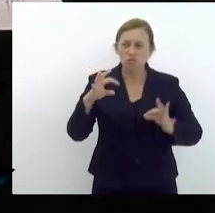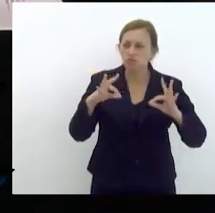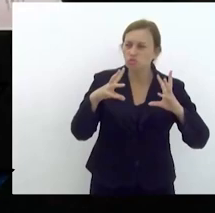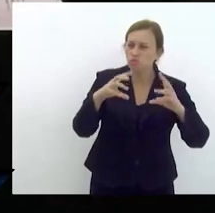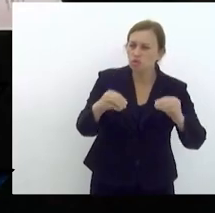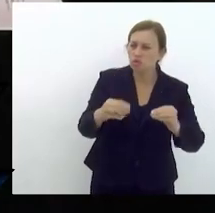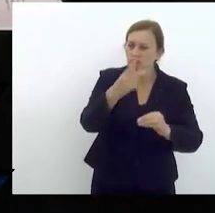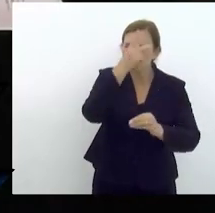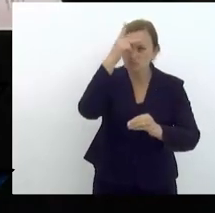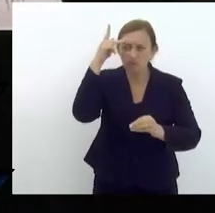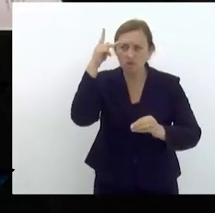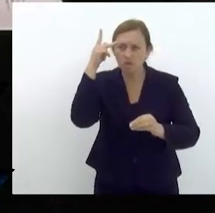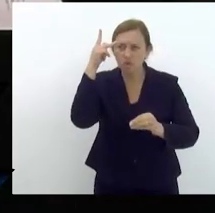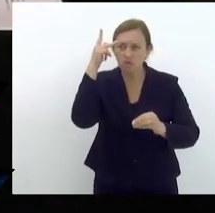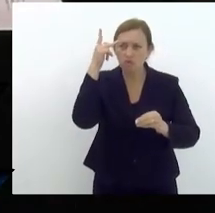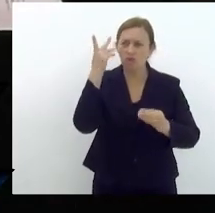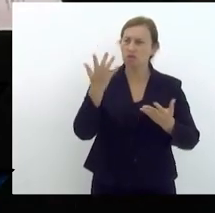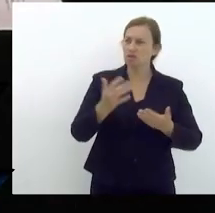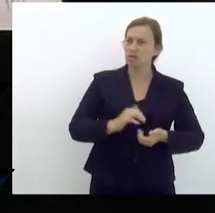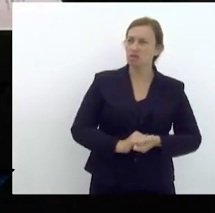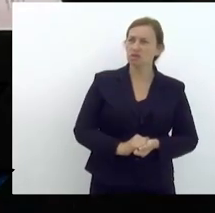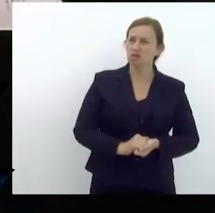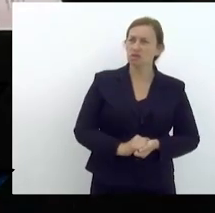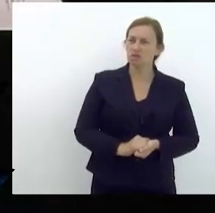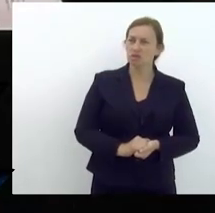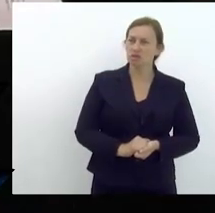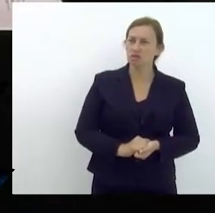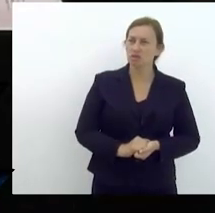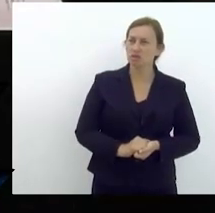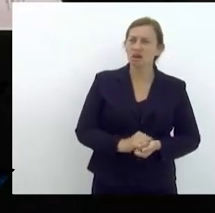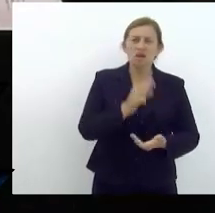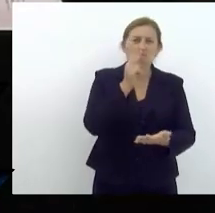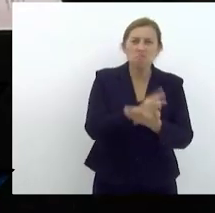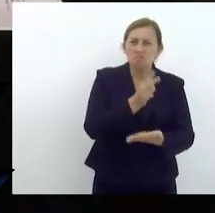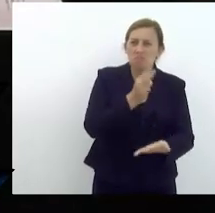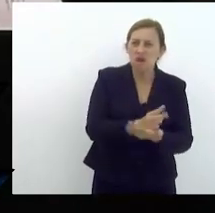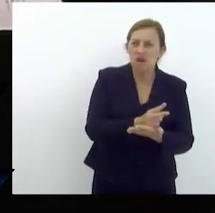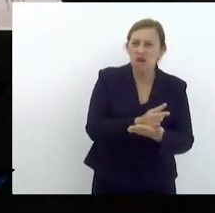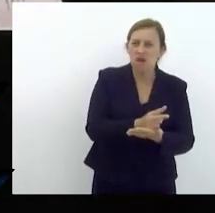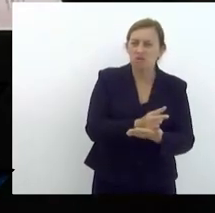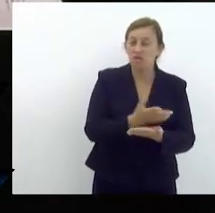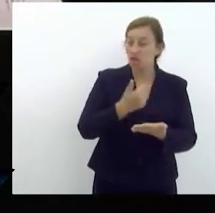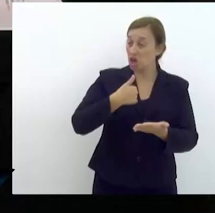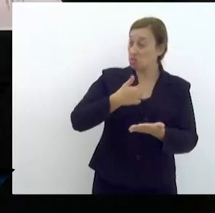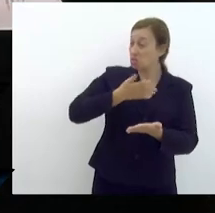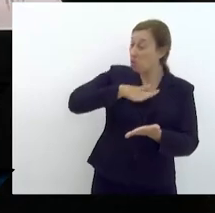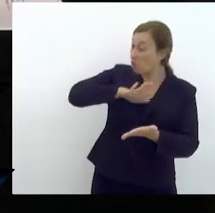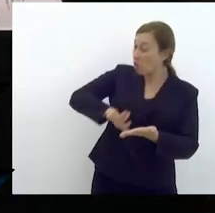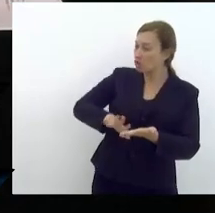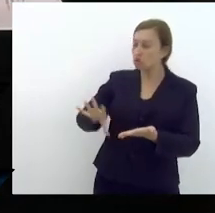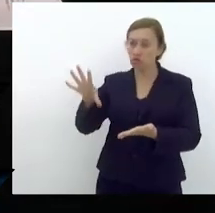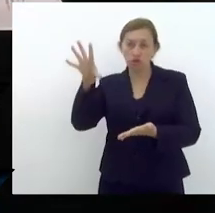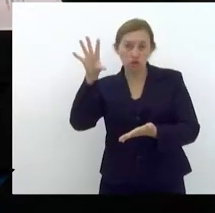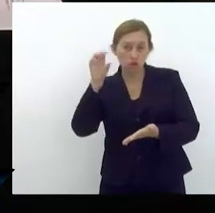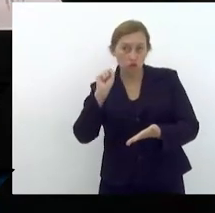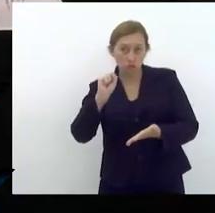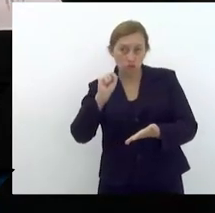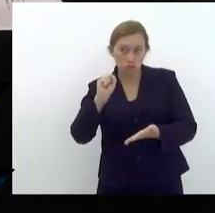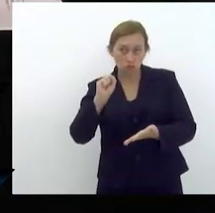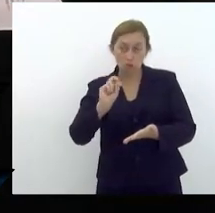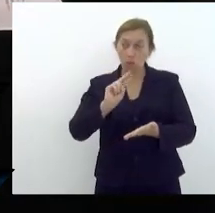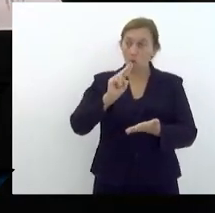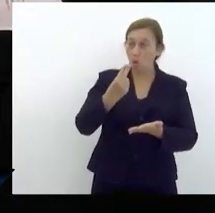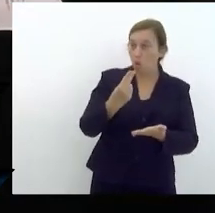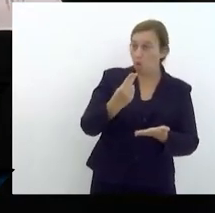todos os setores ainda que desagradam os meus ouvidos ou as